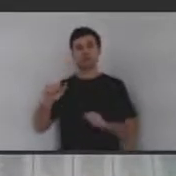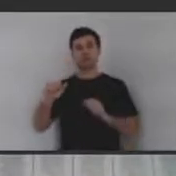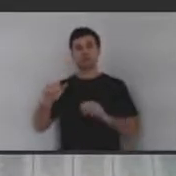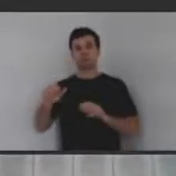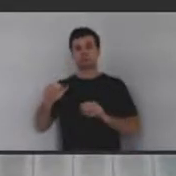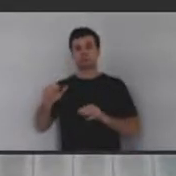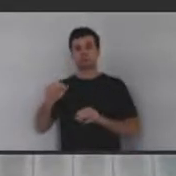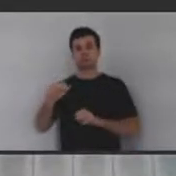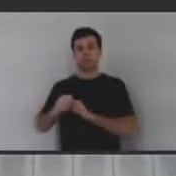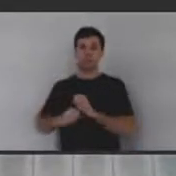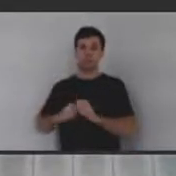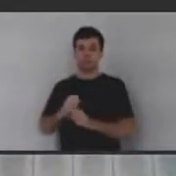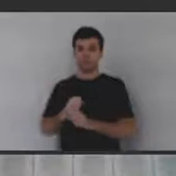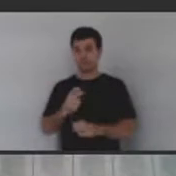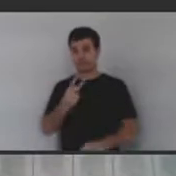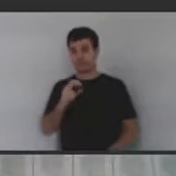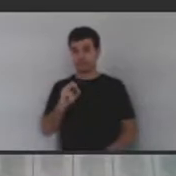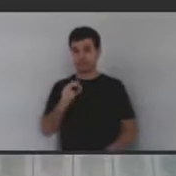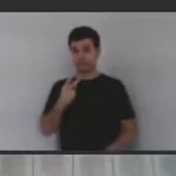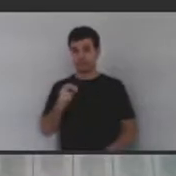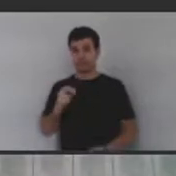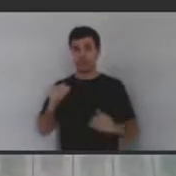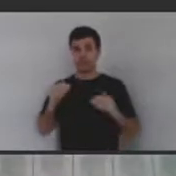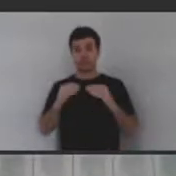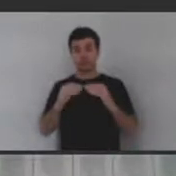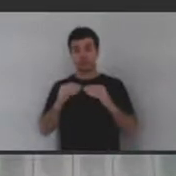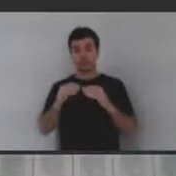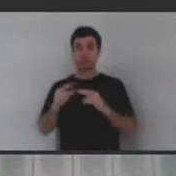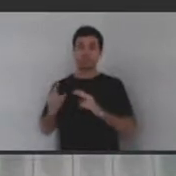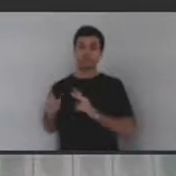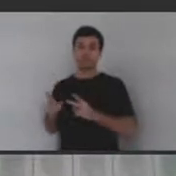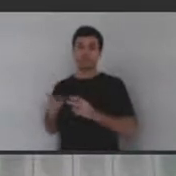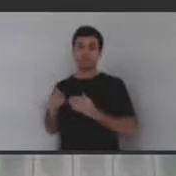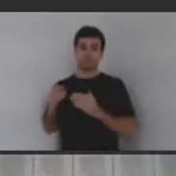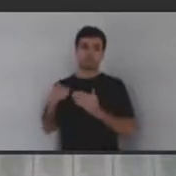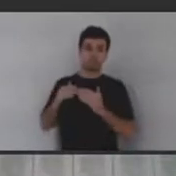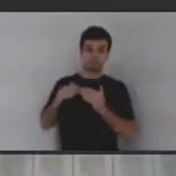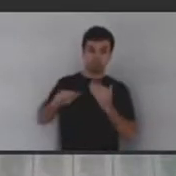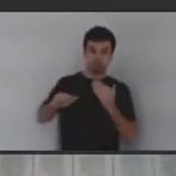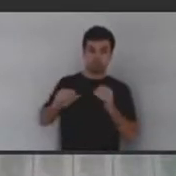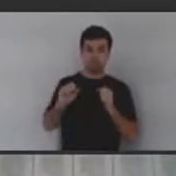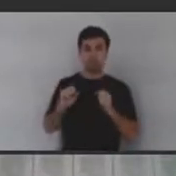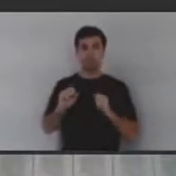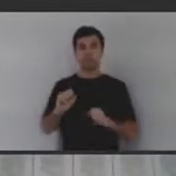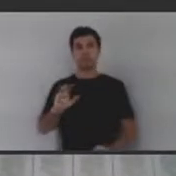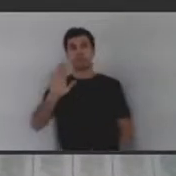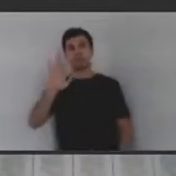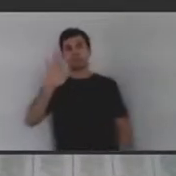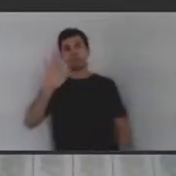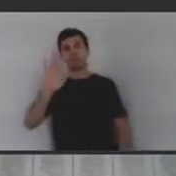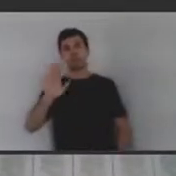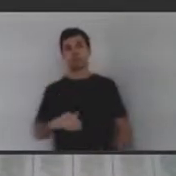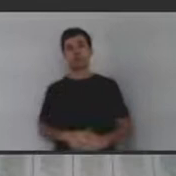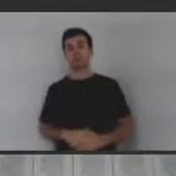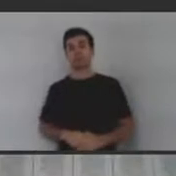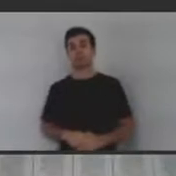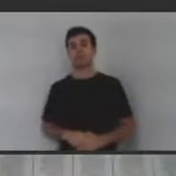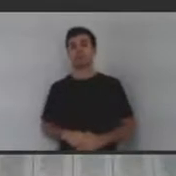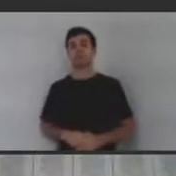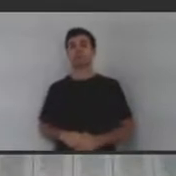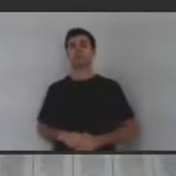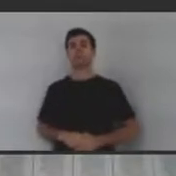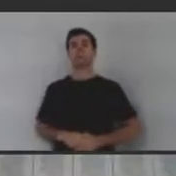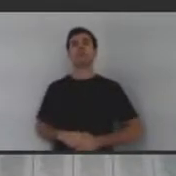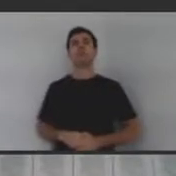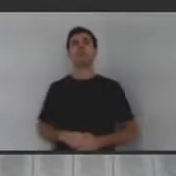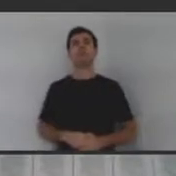2020. Os favoráveis permaneçam como estão, os contrários se manifestem. Questão de ordem, presidente. Questão